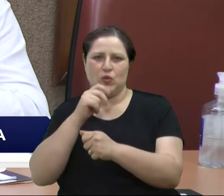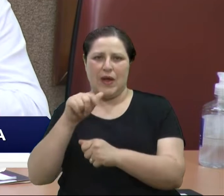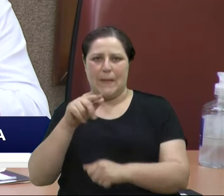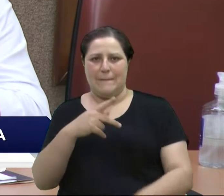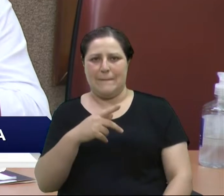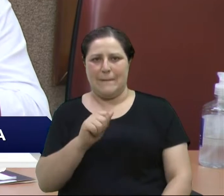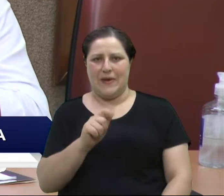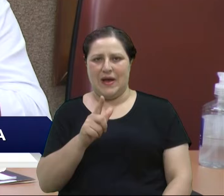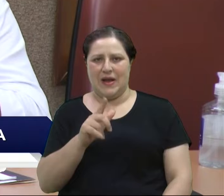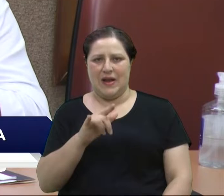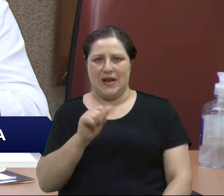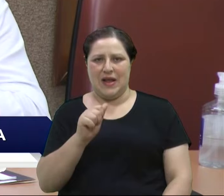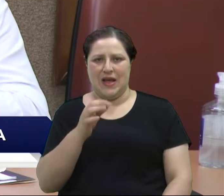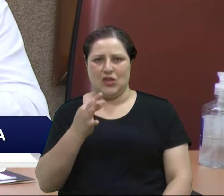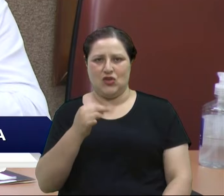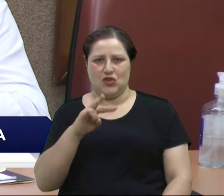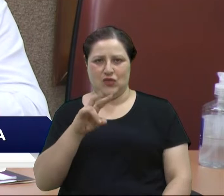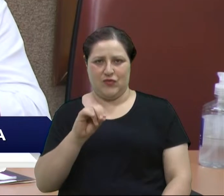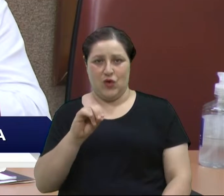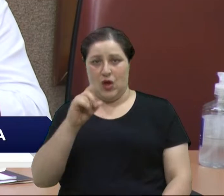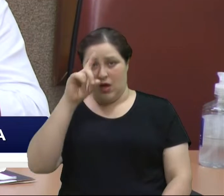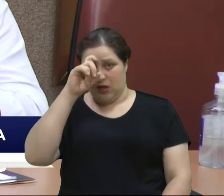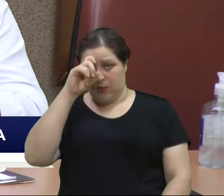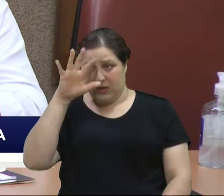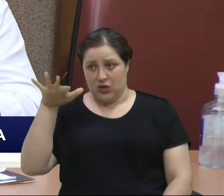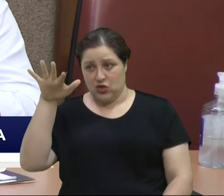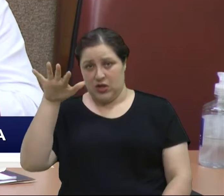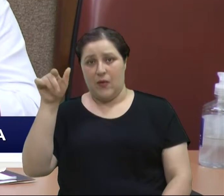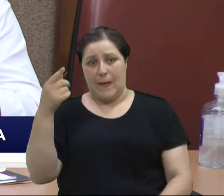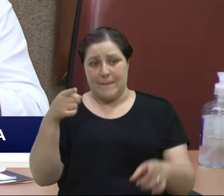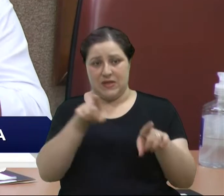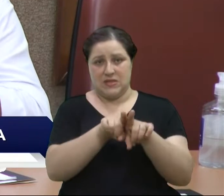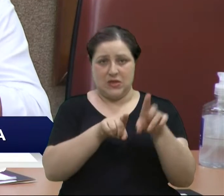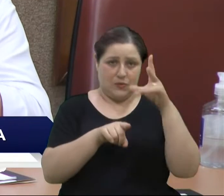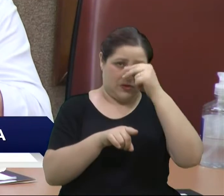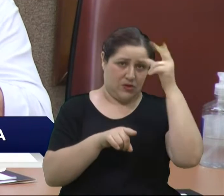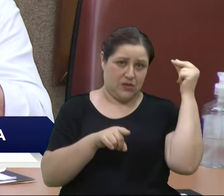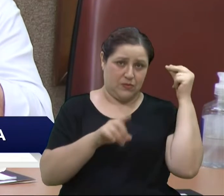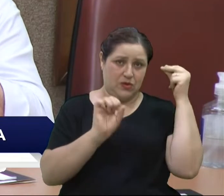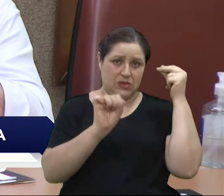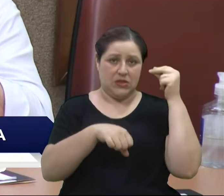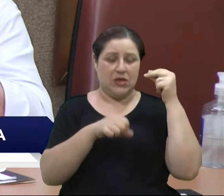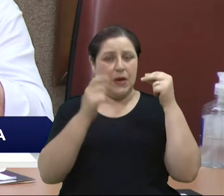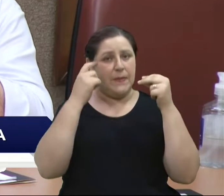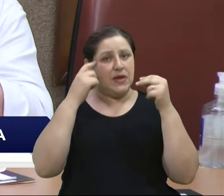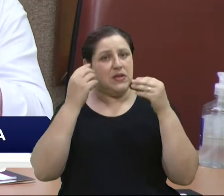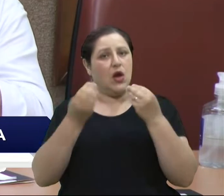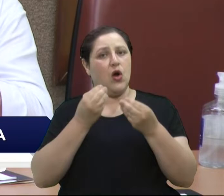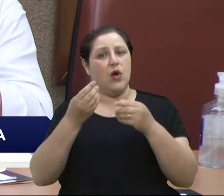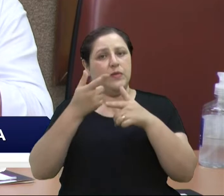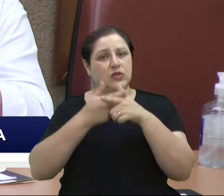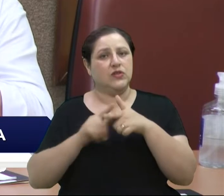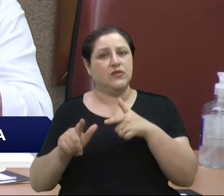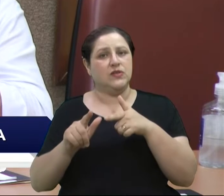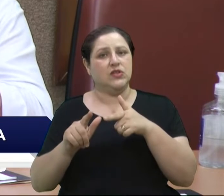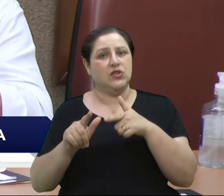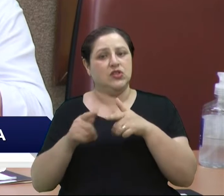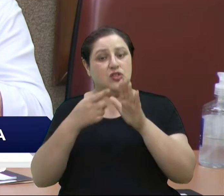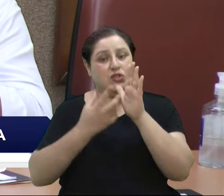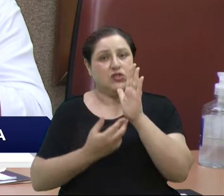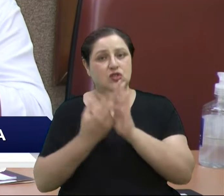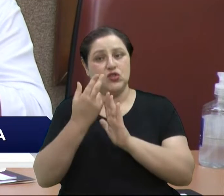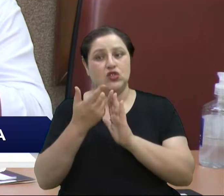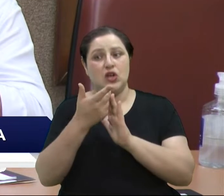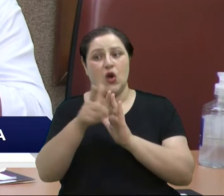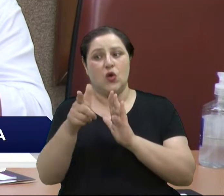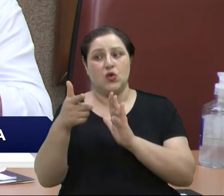evoluir, mas nós temos que pensar como fazer uma estratégia, talvez distribuindo mais cirurgias entre os hospitais,